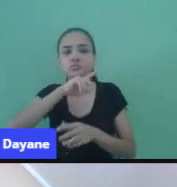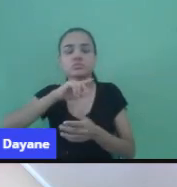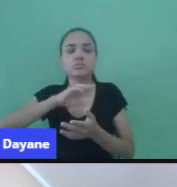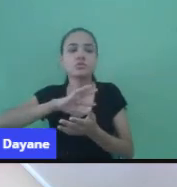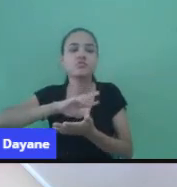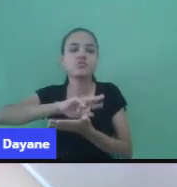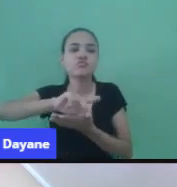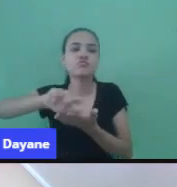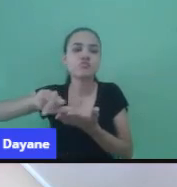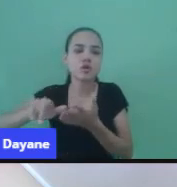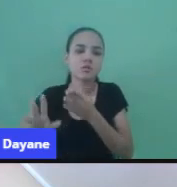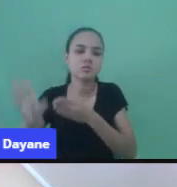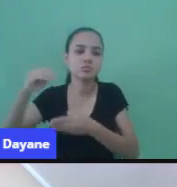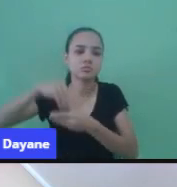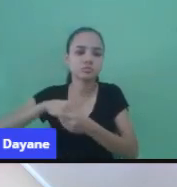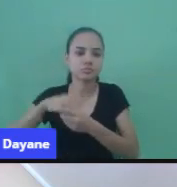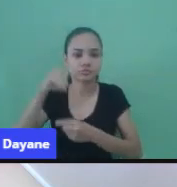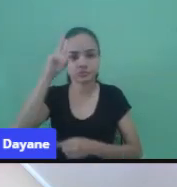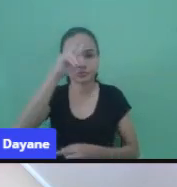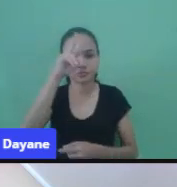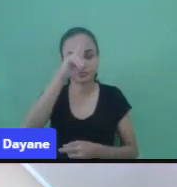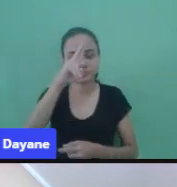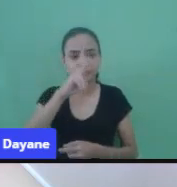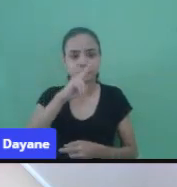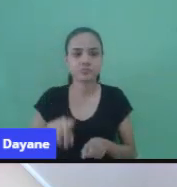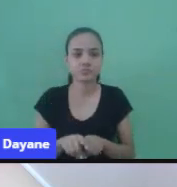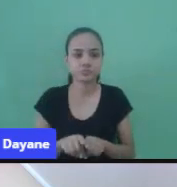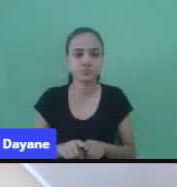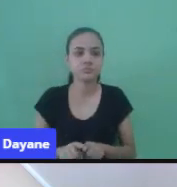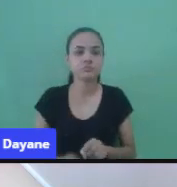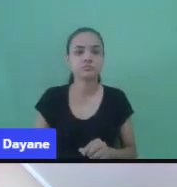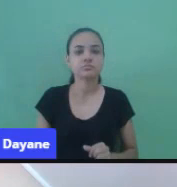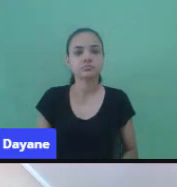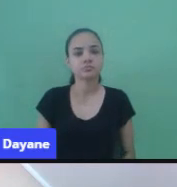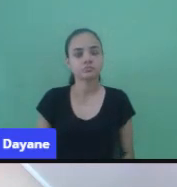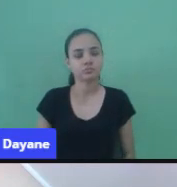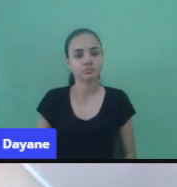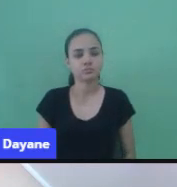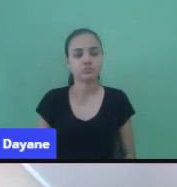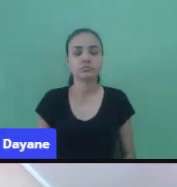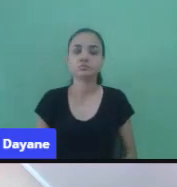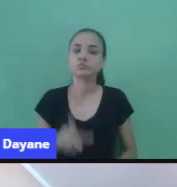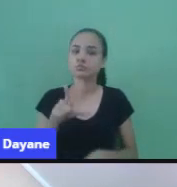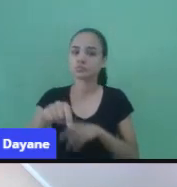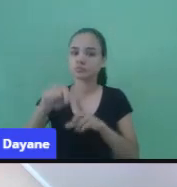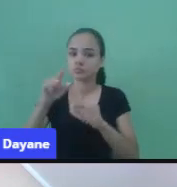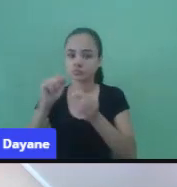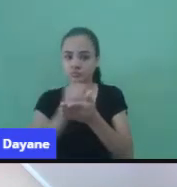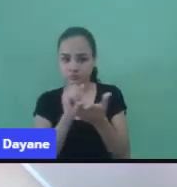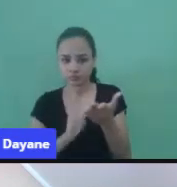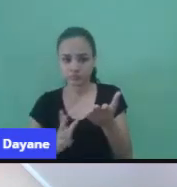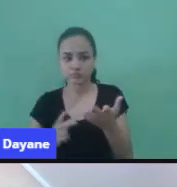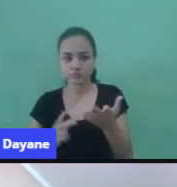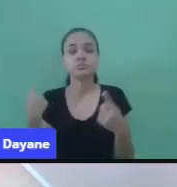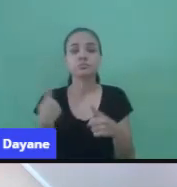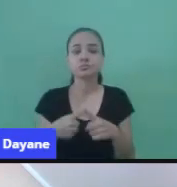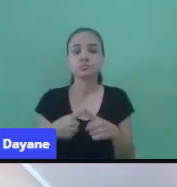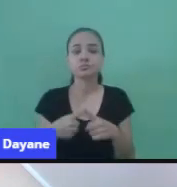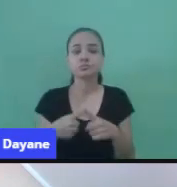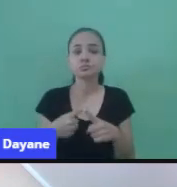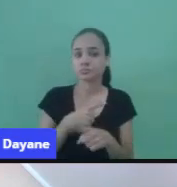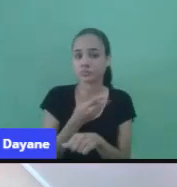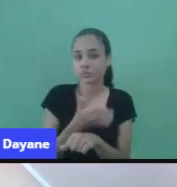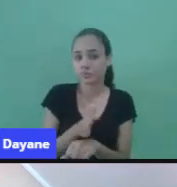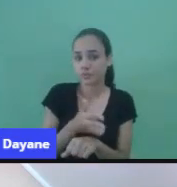A gente selecionou essa atividade, professores, porque ela tem a parte prática, né? Às vezes a gente olhando o